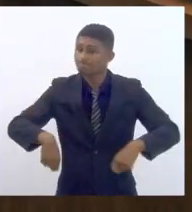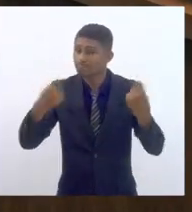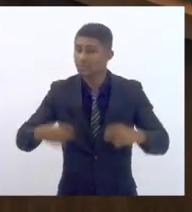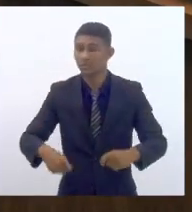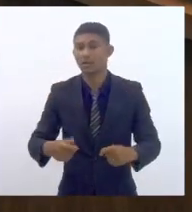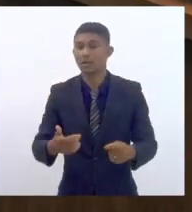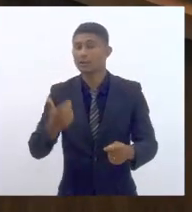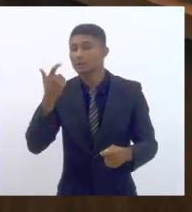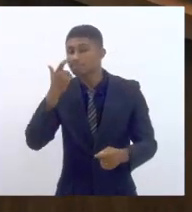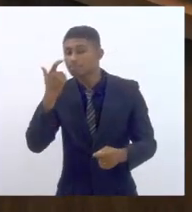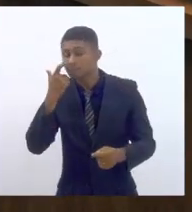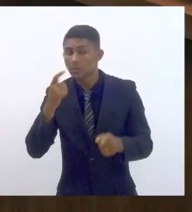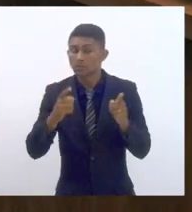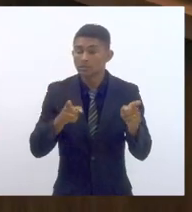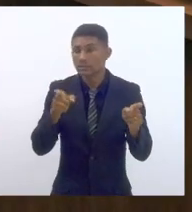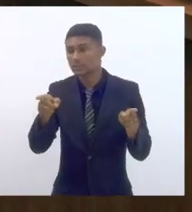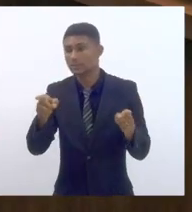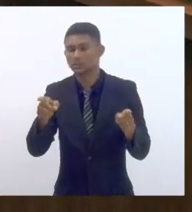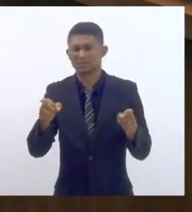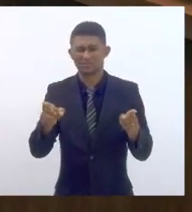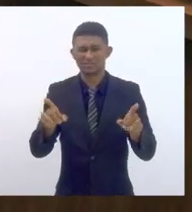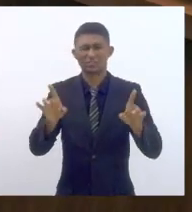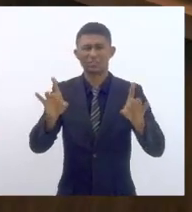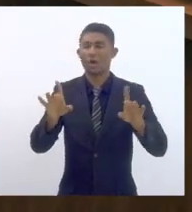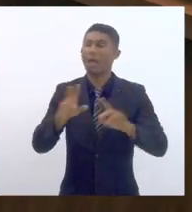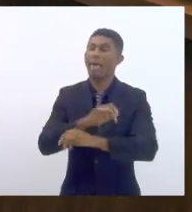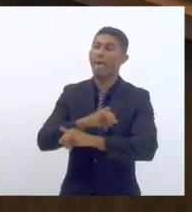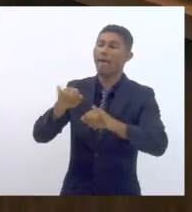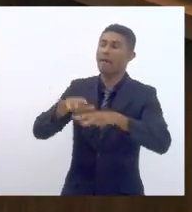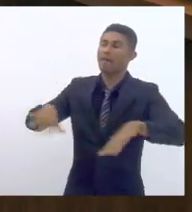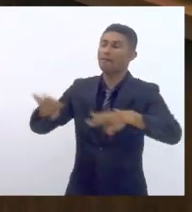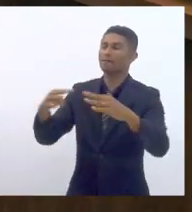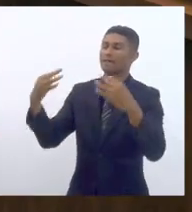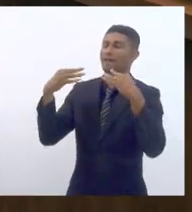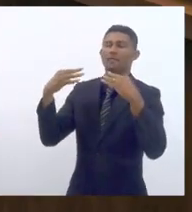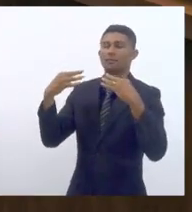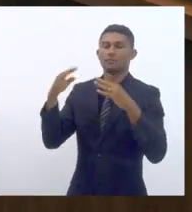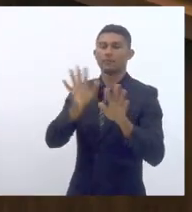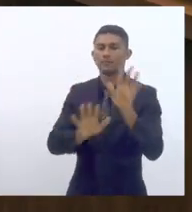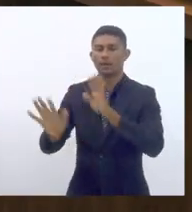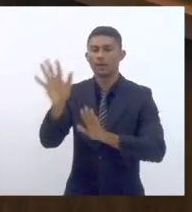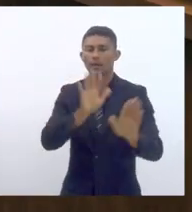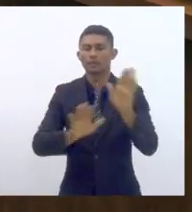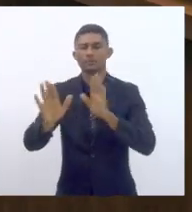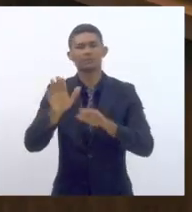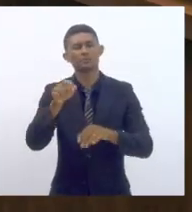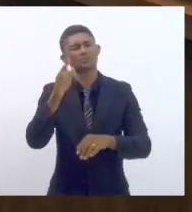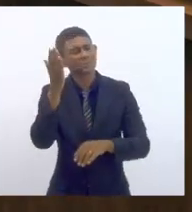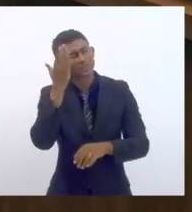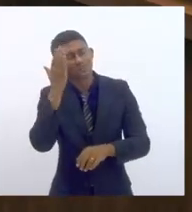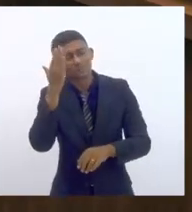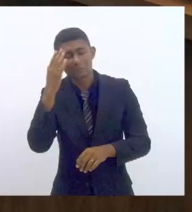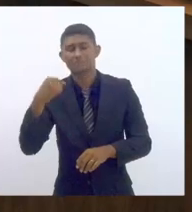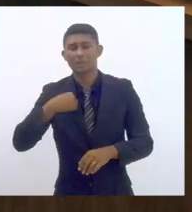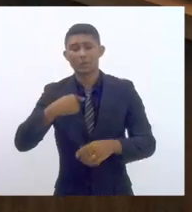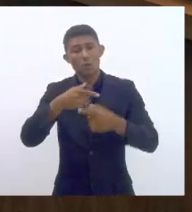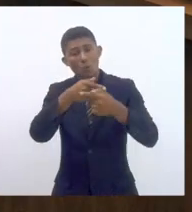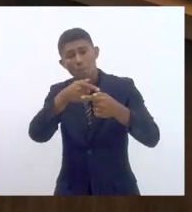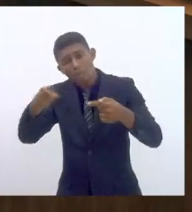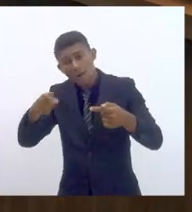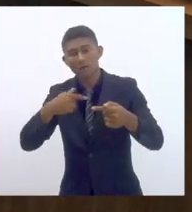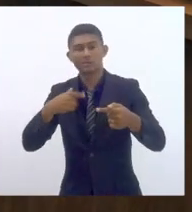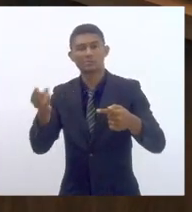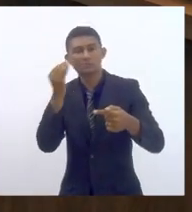da história, não só jogar para a plateia, para ter cuidado. Prova disso, Vossa Excelência sabe o quanto eu estou tentando, há uma semana que estou